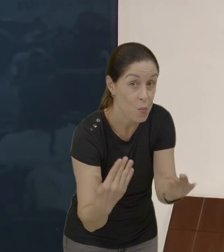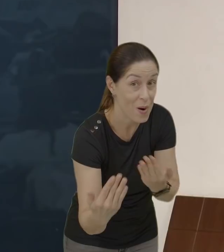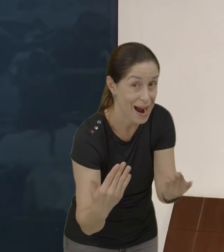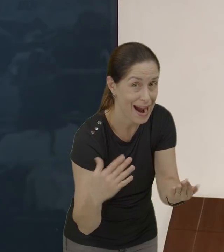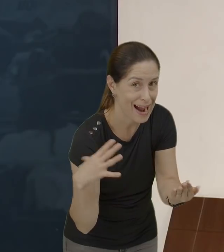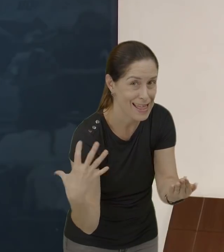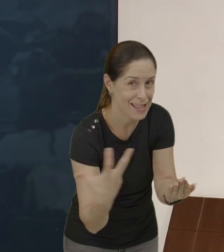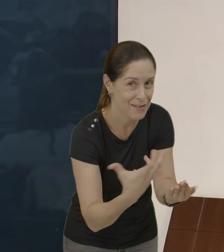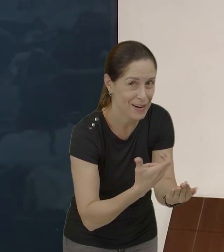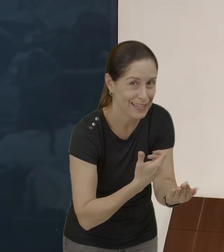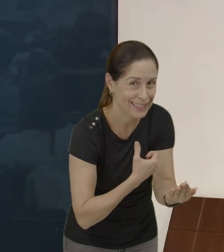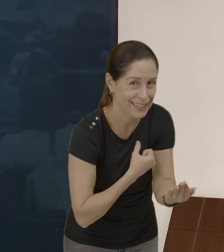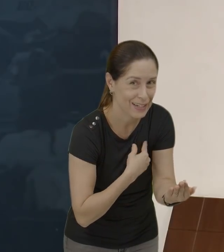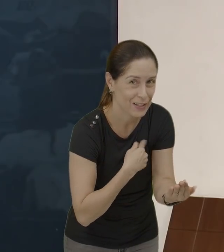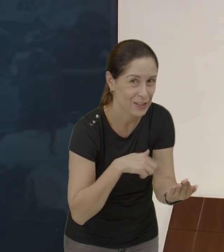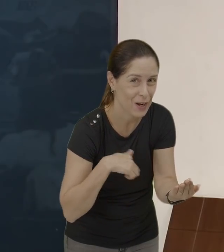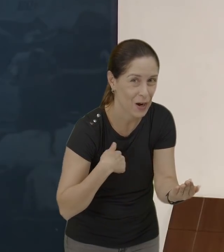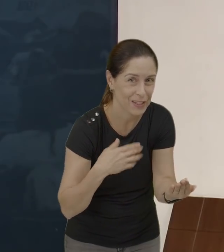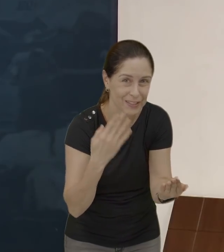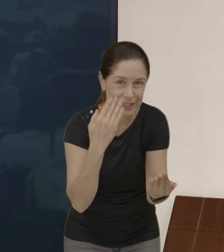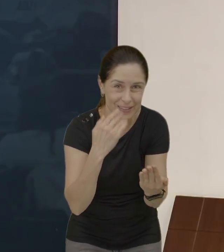lançada para cima.